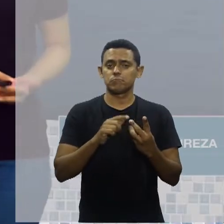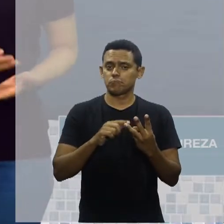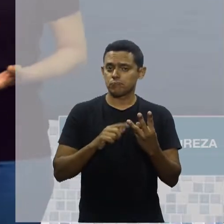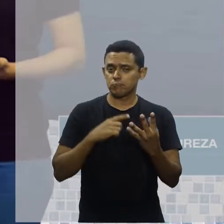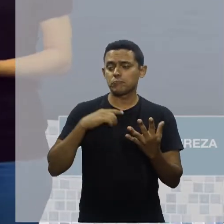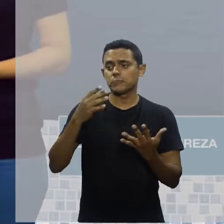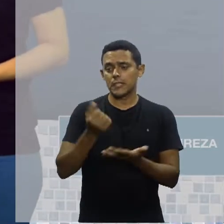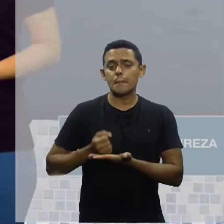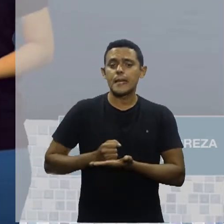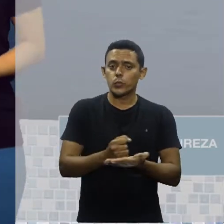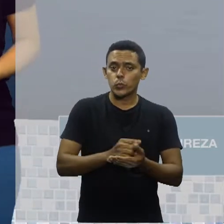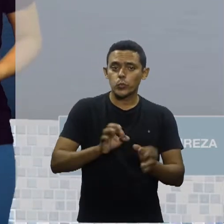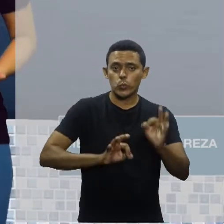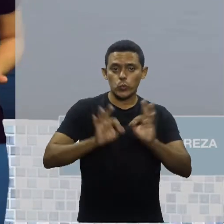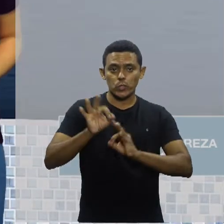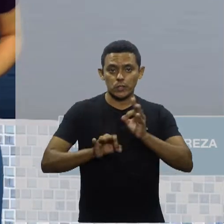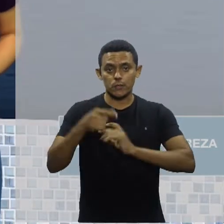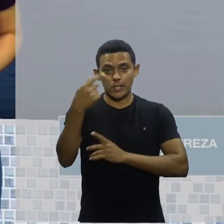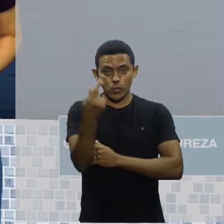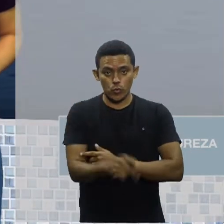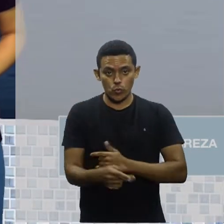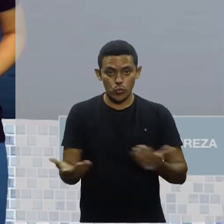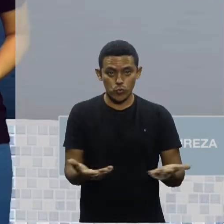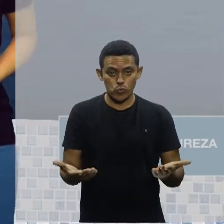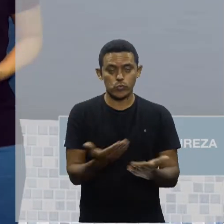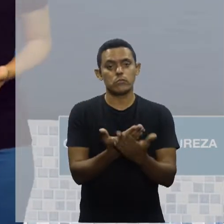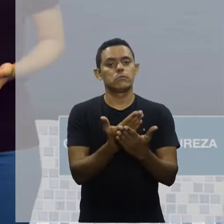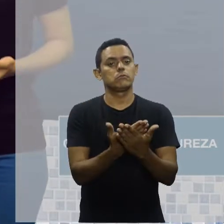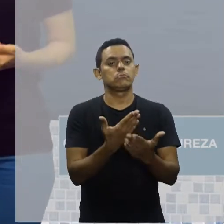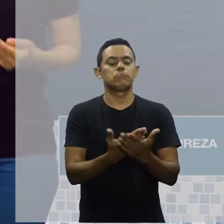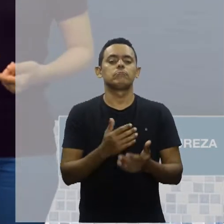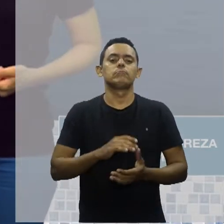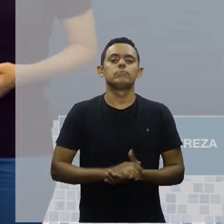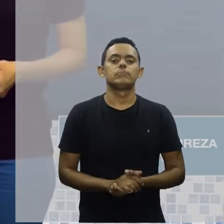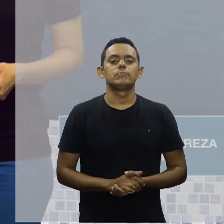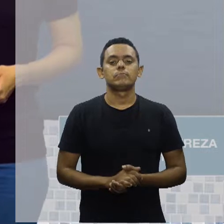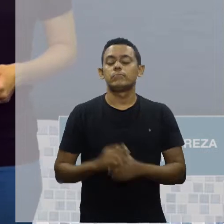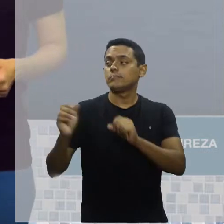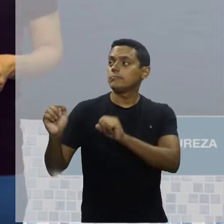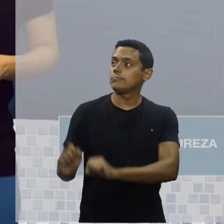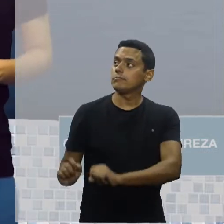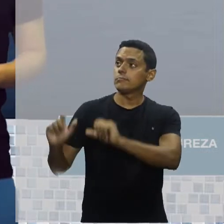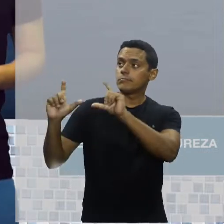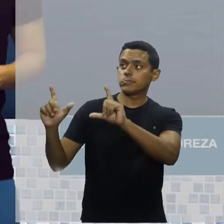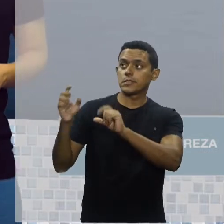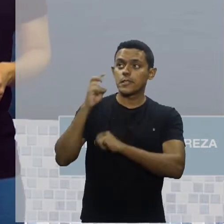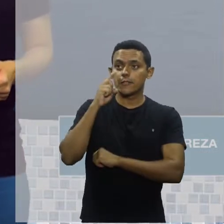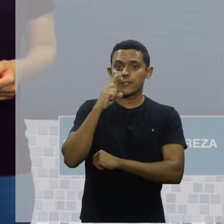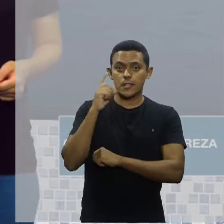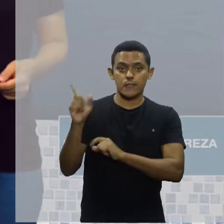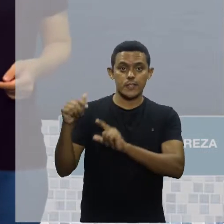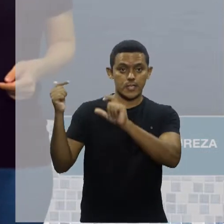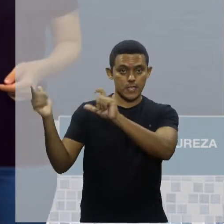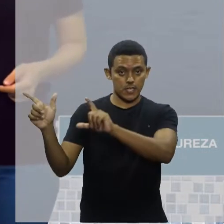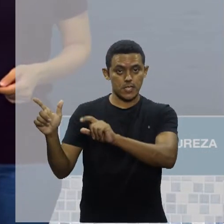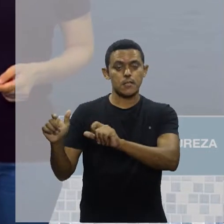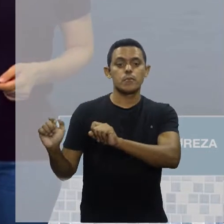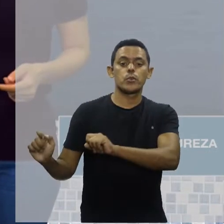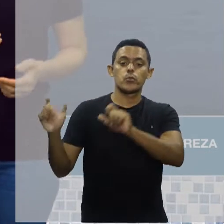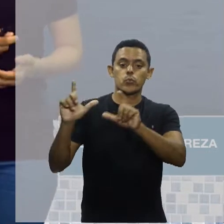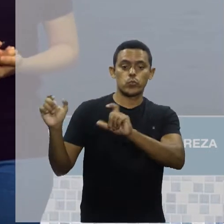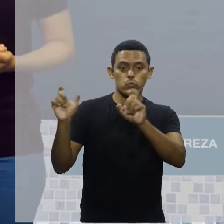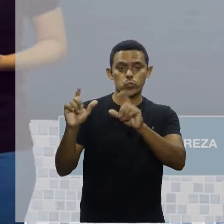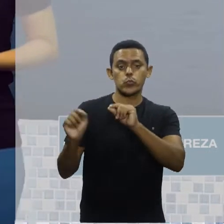professora Jamil, professor Leal e professora Vilma. No slide seguinte, no slide número 2,